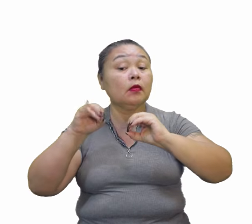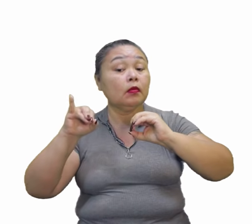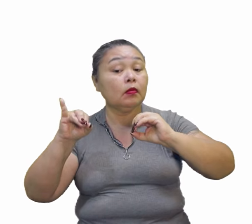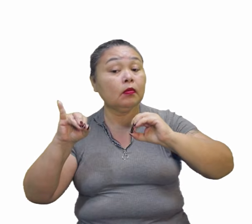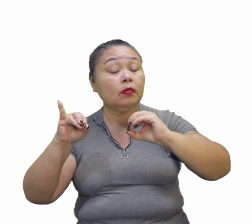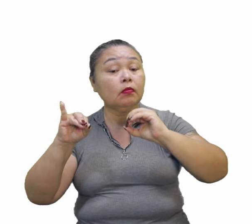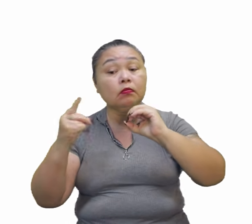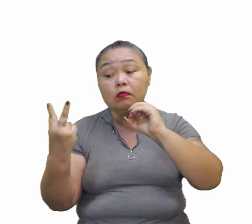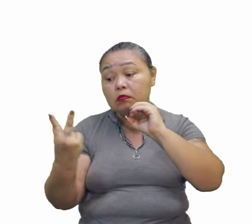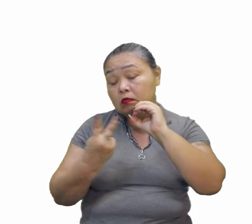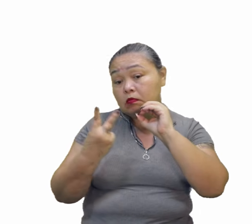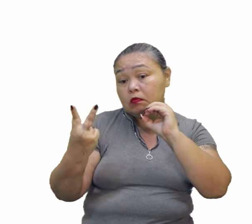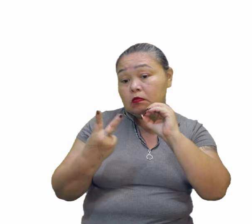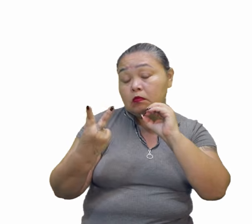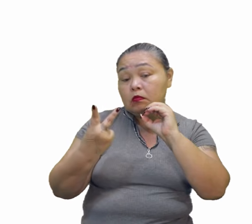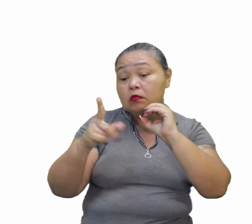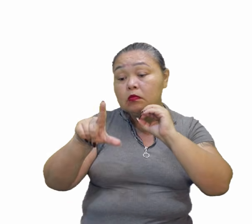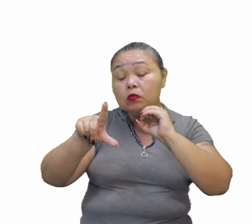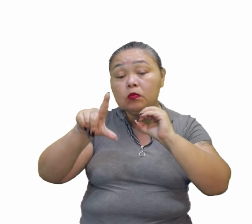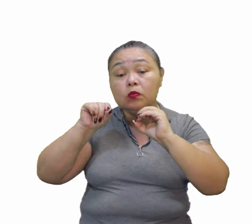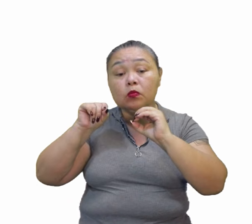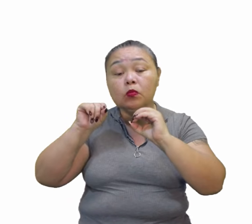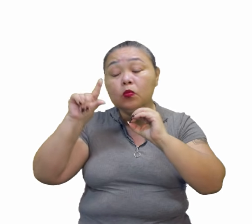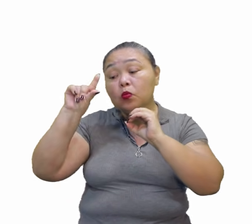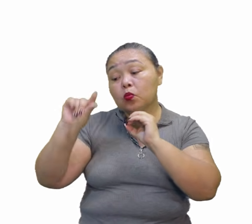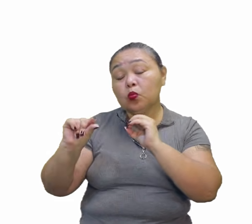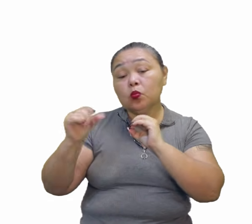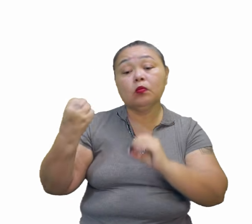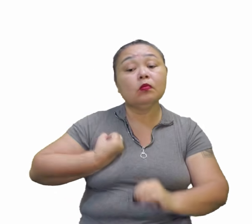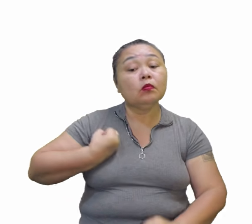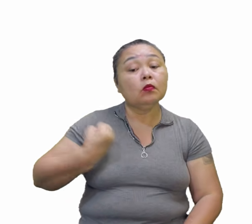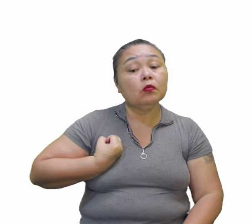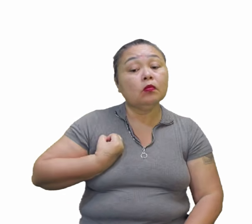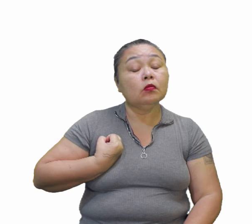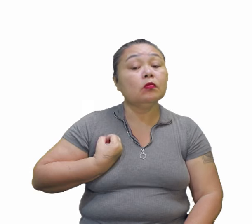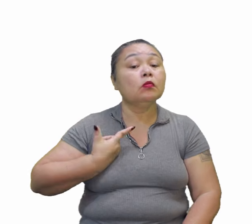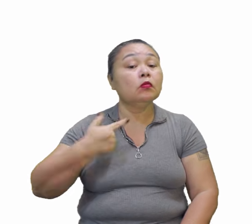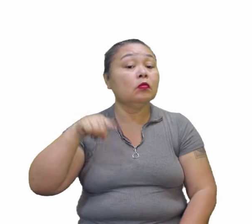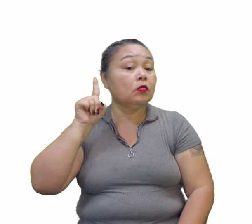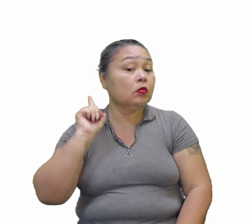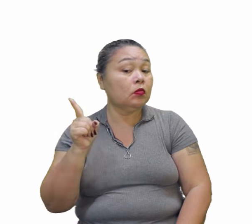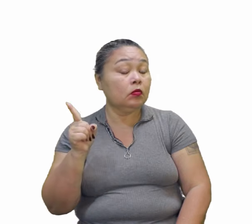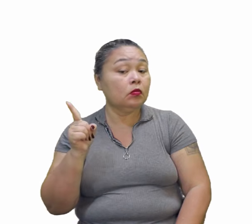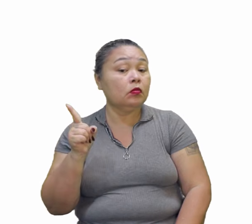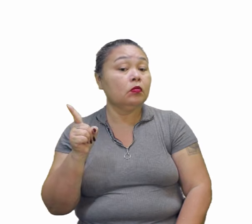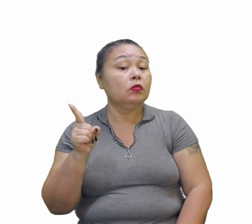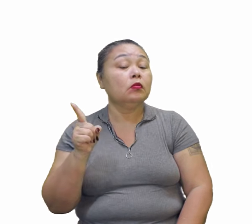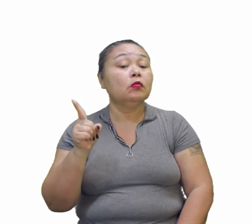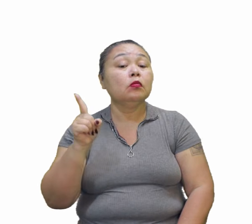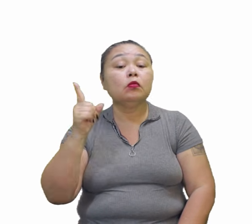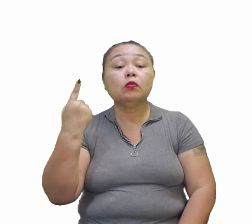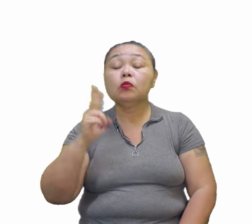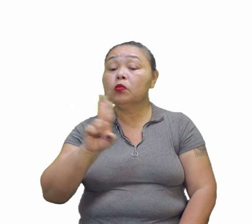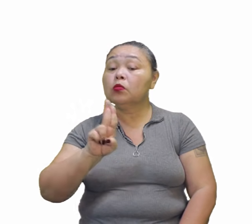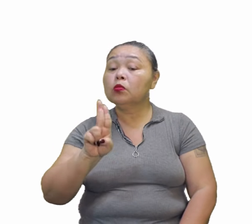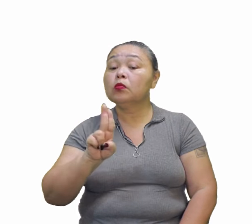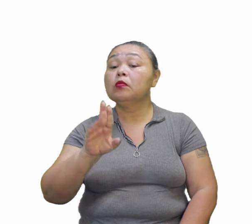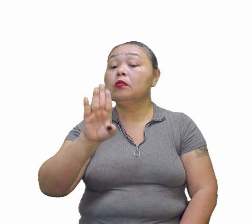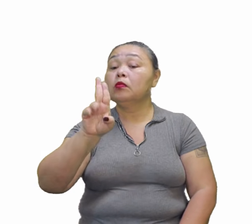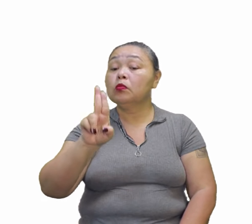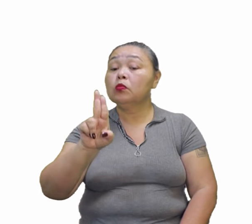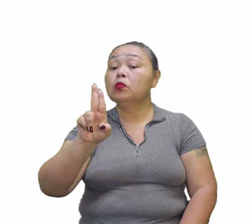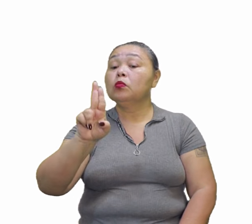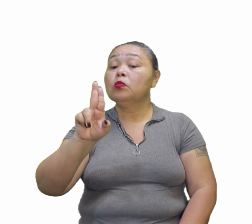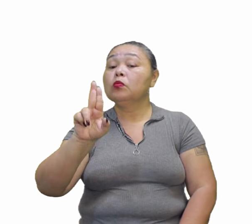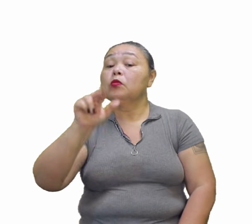vai, entre esses dois, escolher o com menor número. Então, neste caso aqui, o nome do composto vai